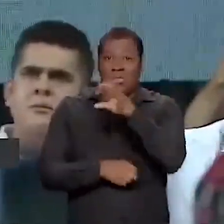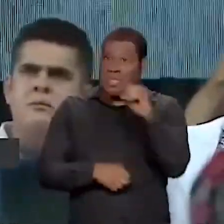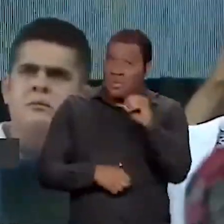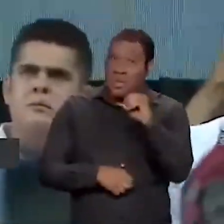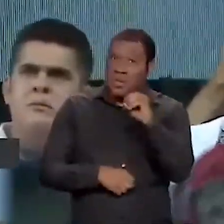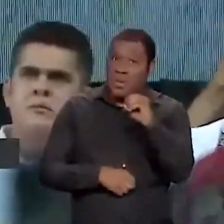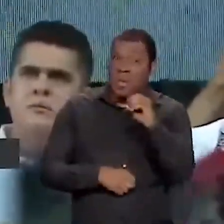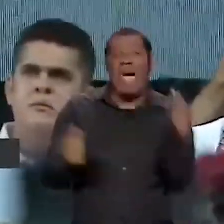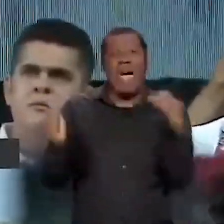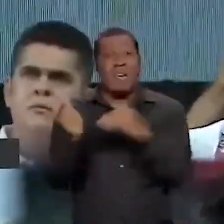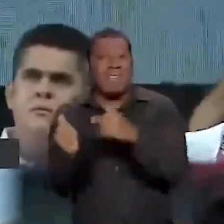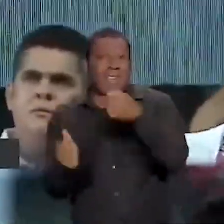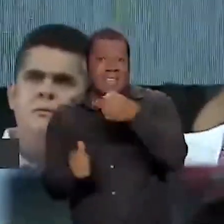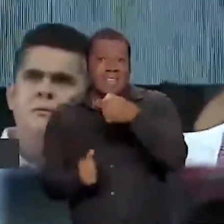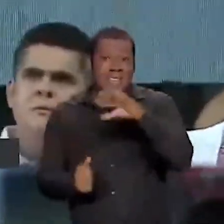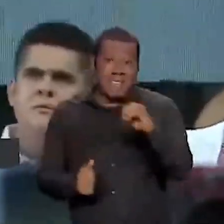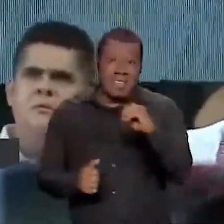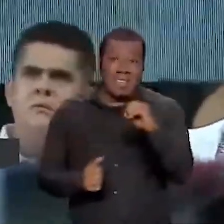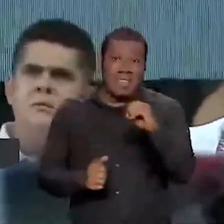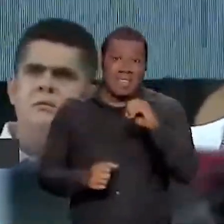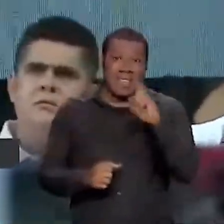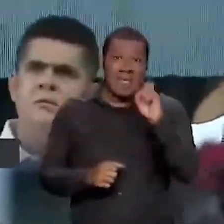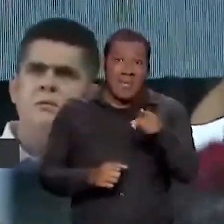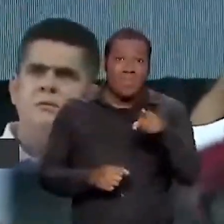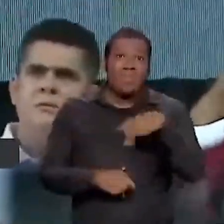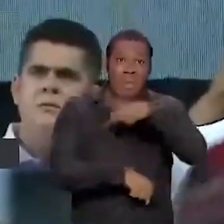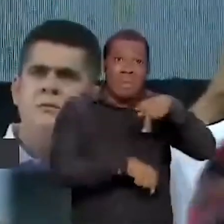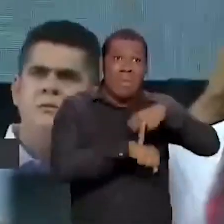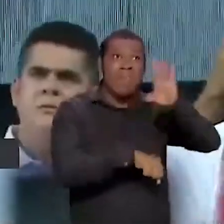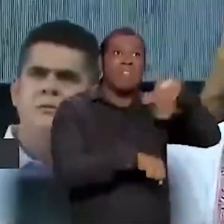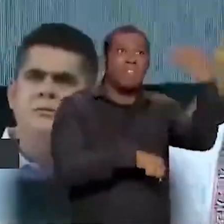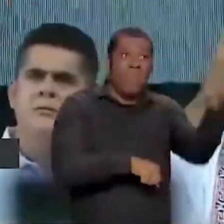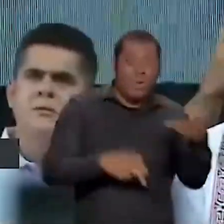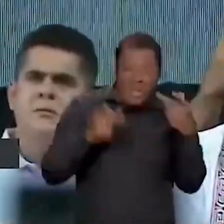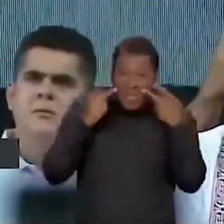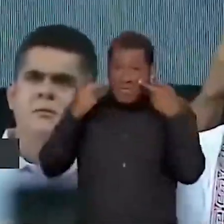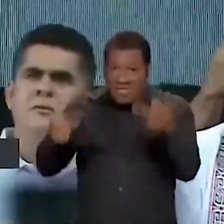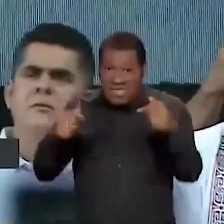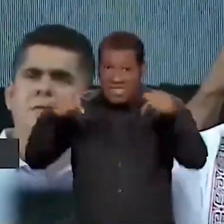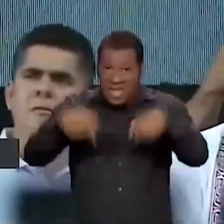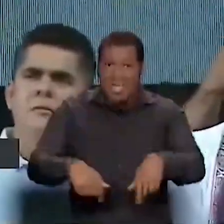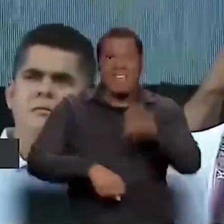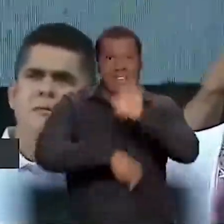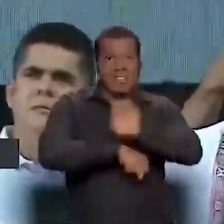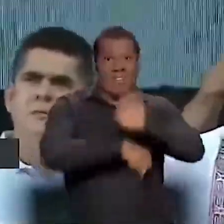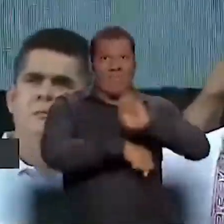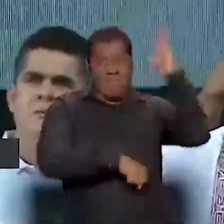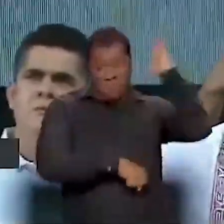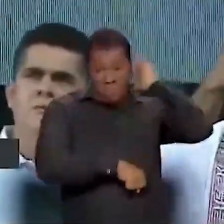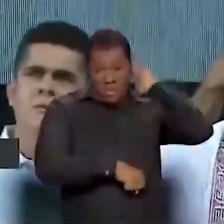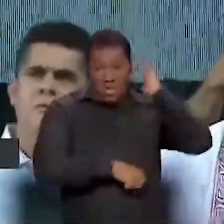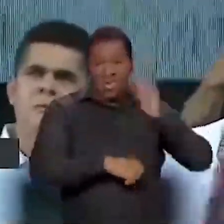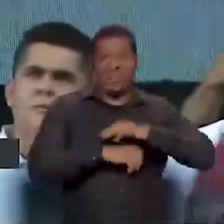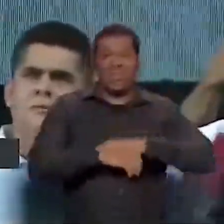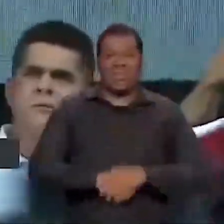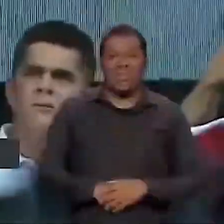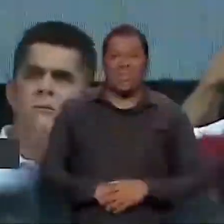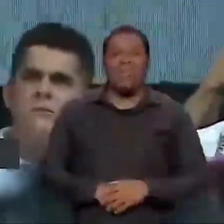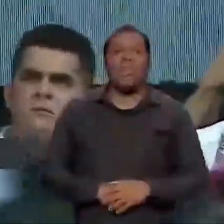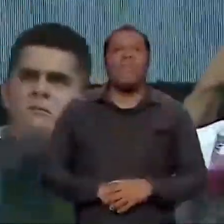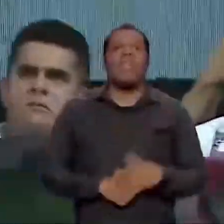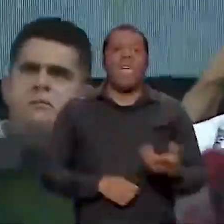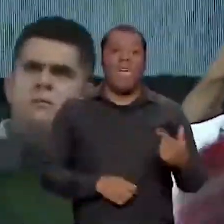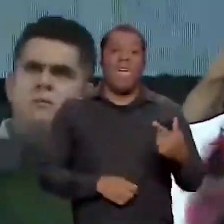mil. Eu não sei quantos chefes de Estado do mundo estarão aqui. Mas quando eu fui